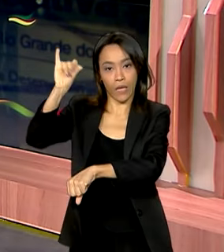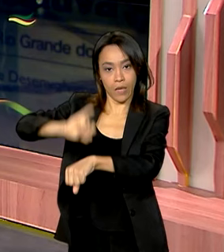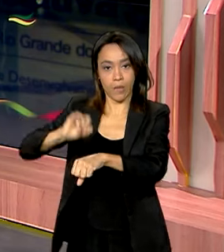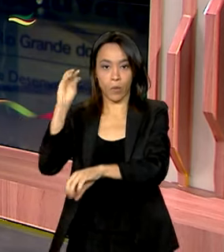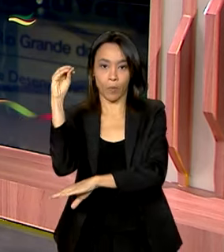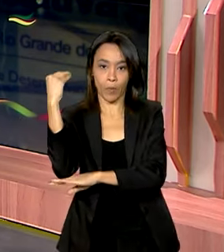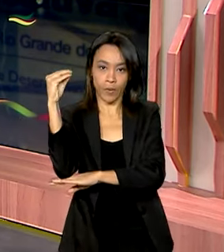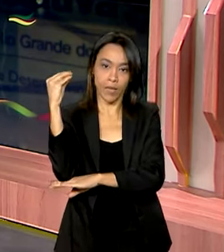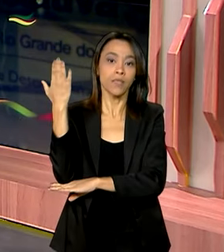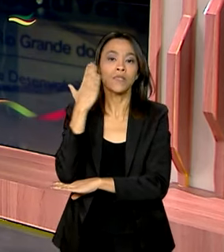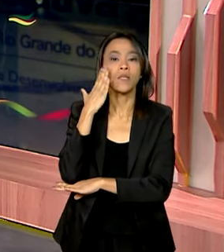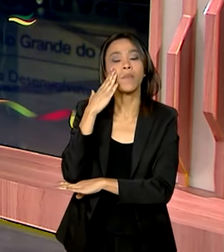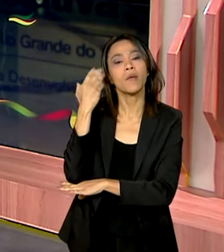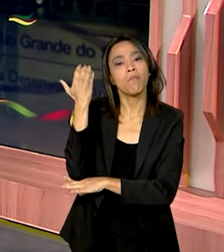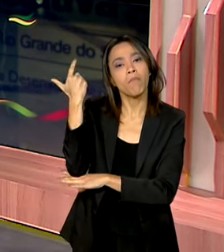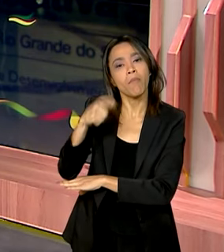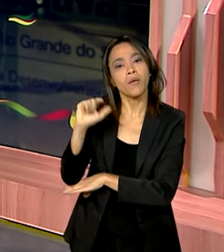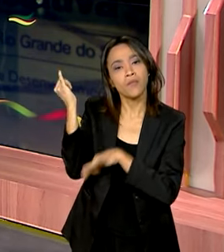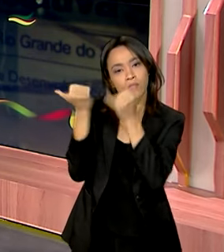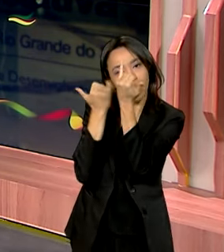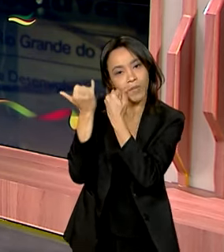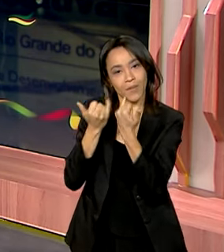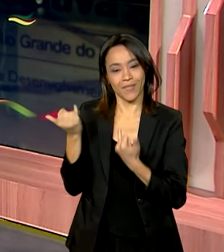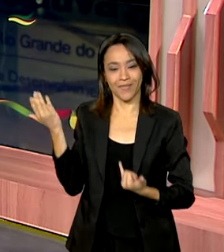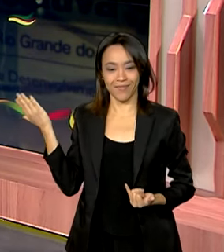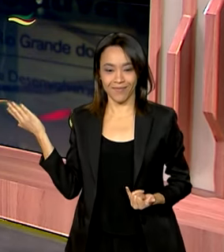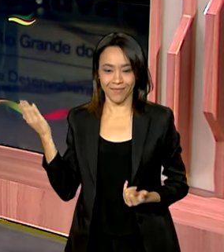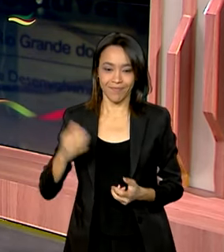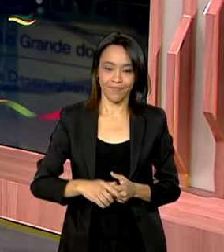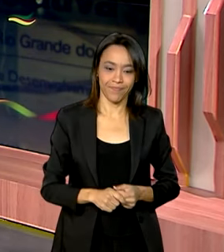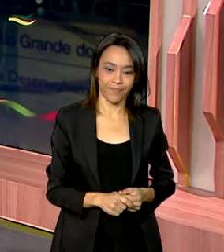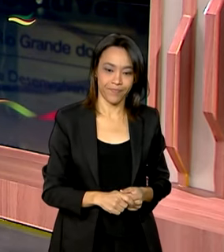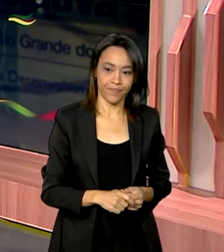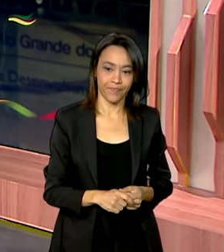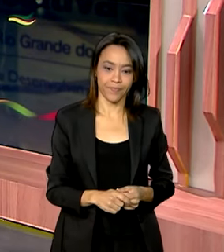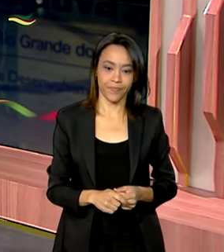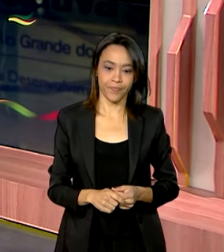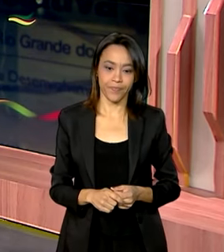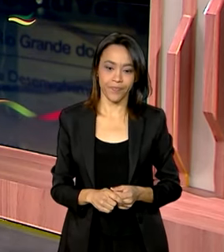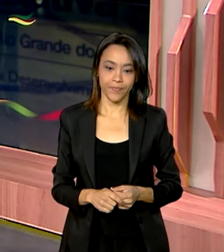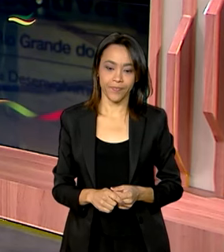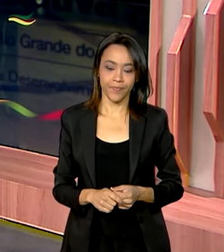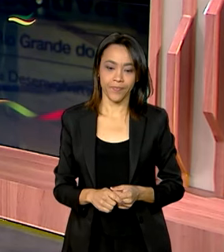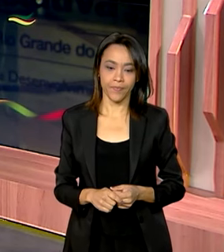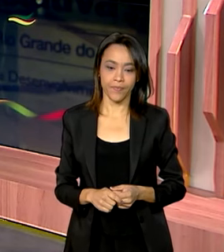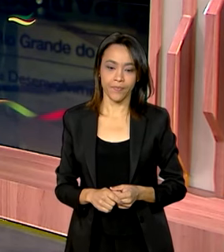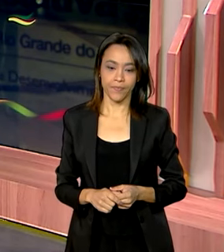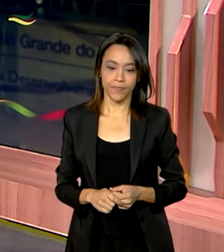saber as últimas atualizações. Oi, Grace.